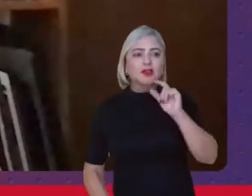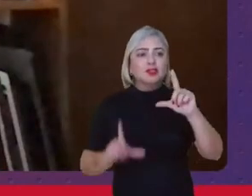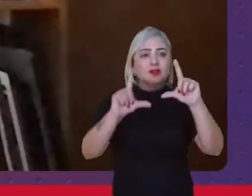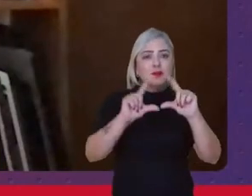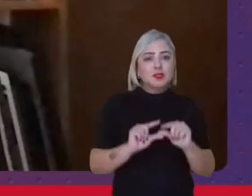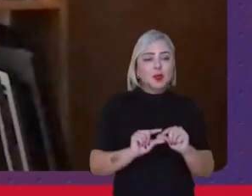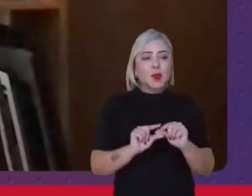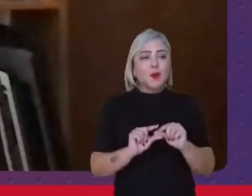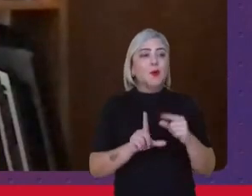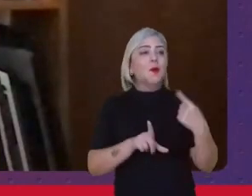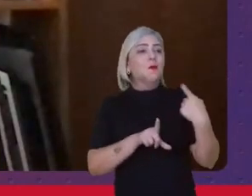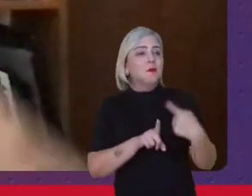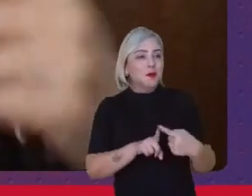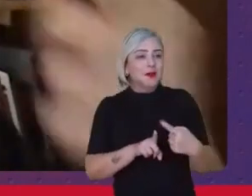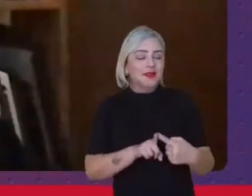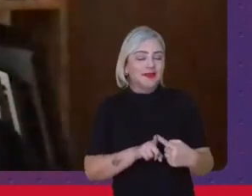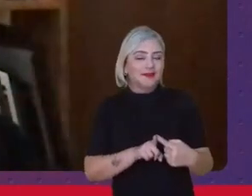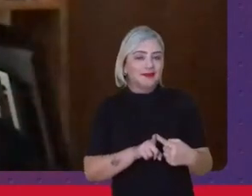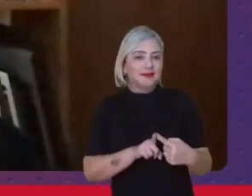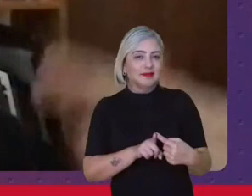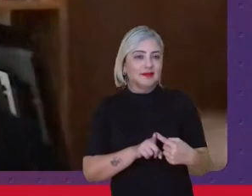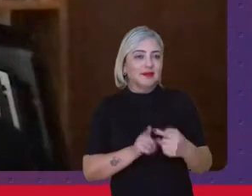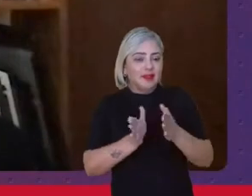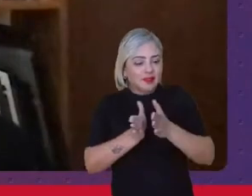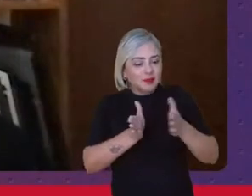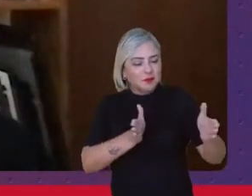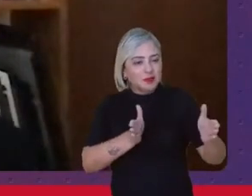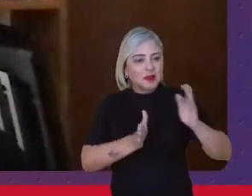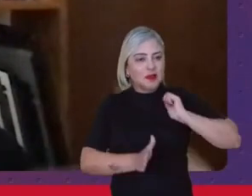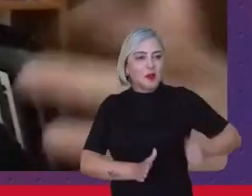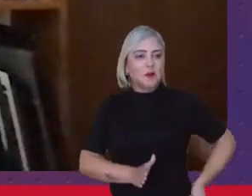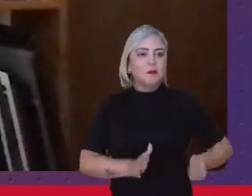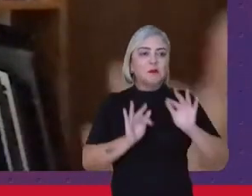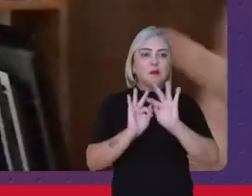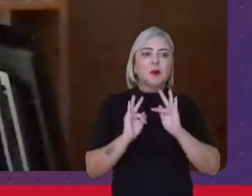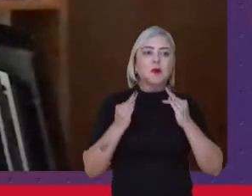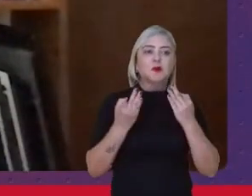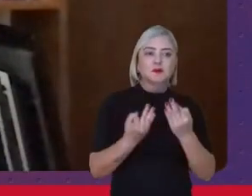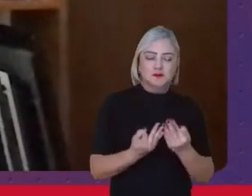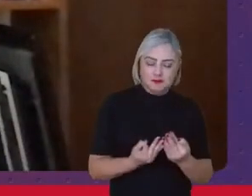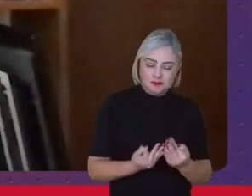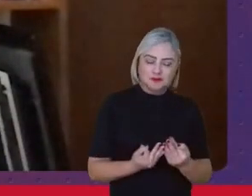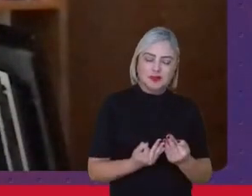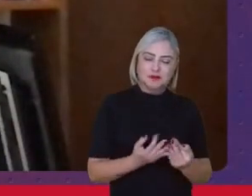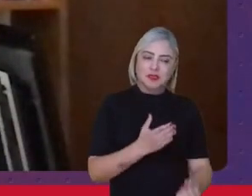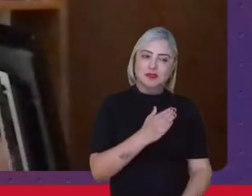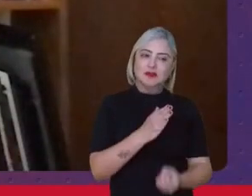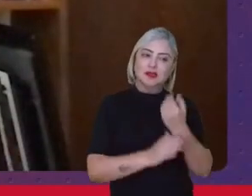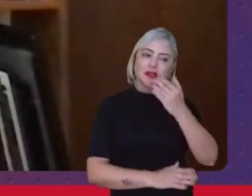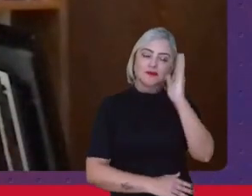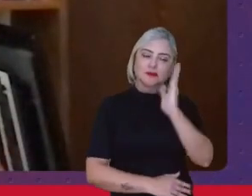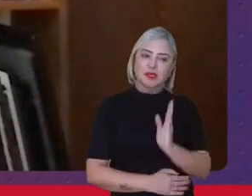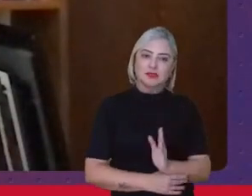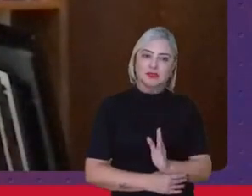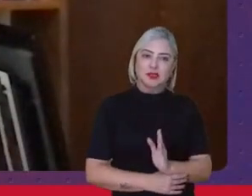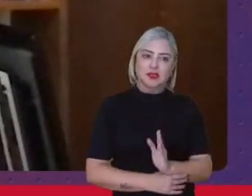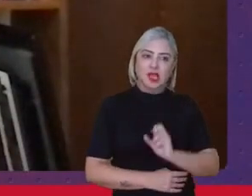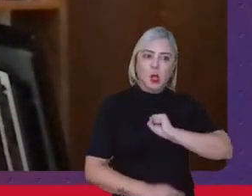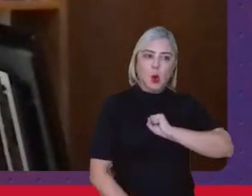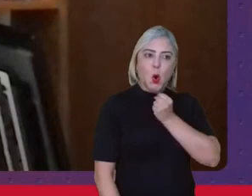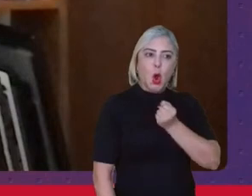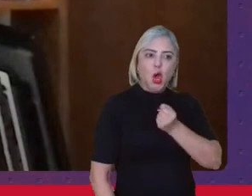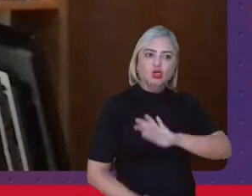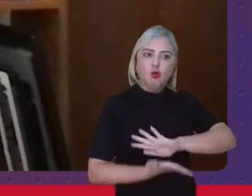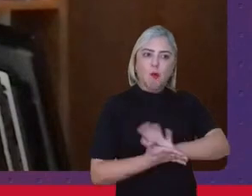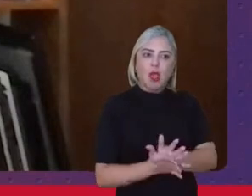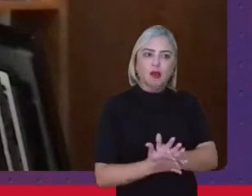muito, justamente no período em que o Bolsa Família passou a funcionar no Brasil. Então, isso aí é puro ódio e